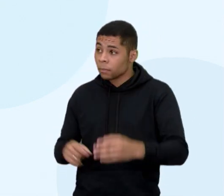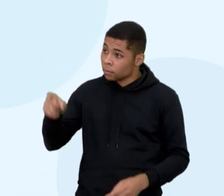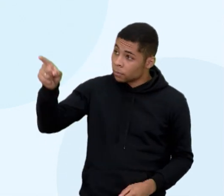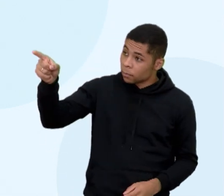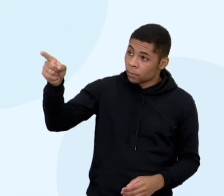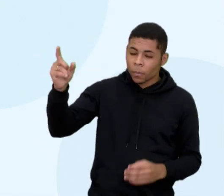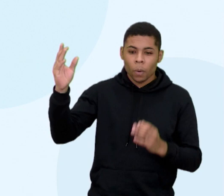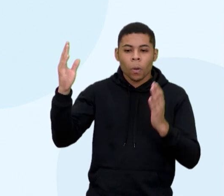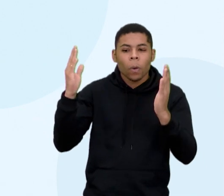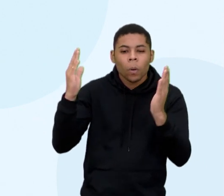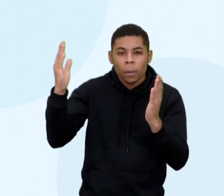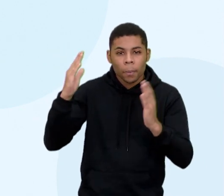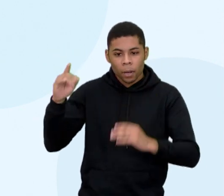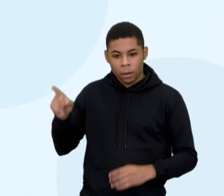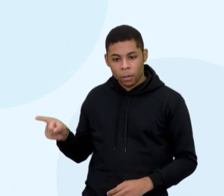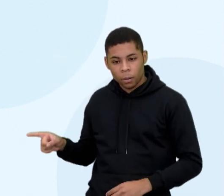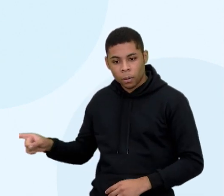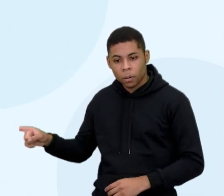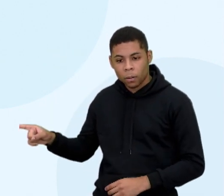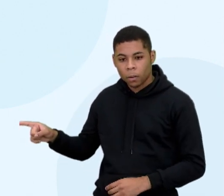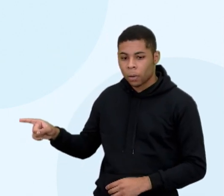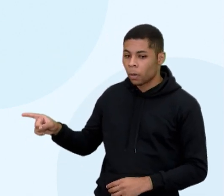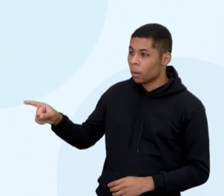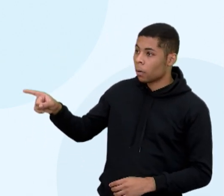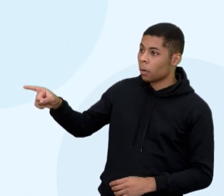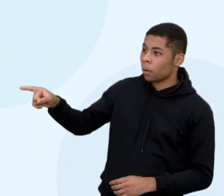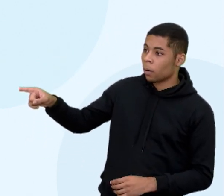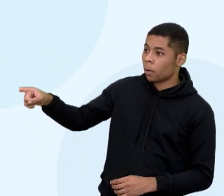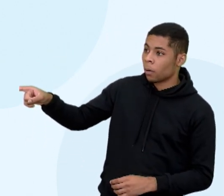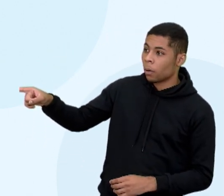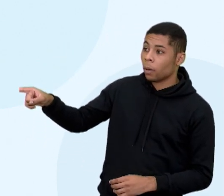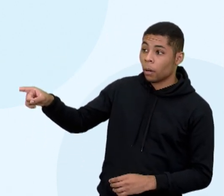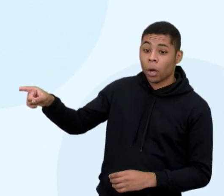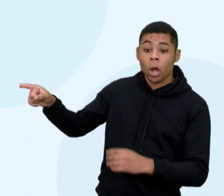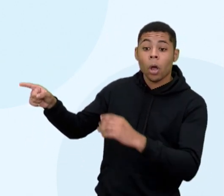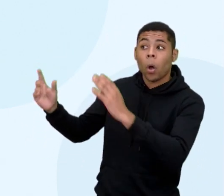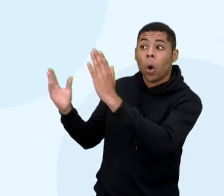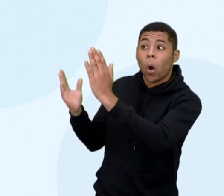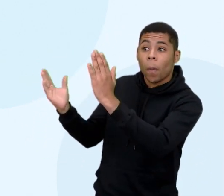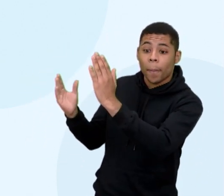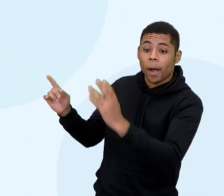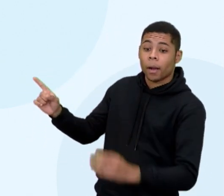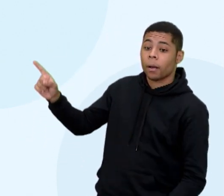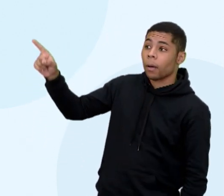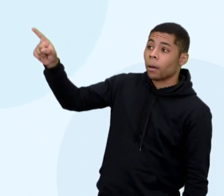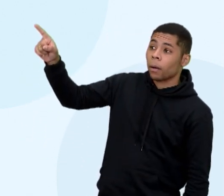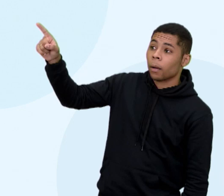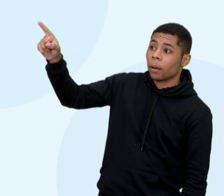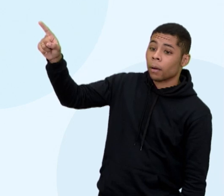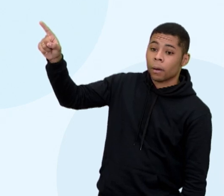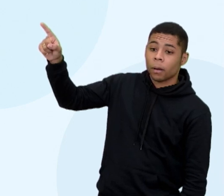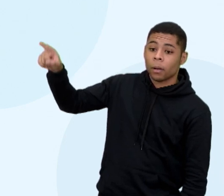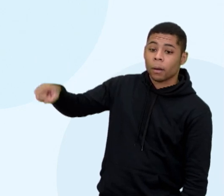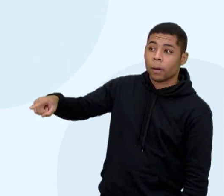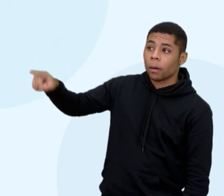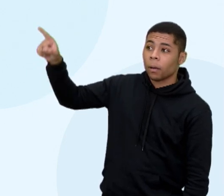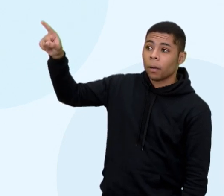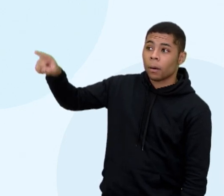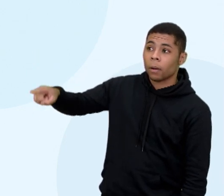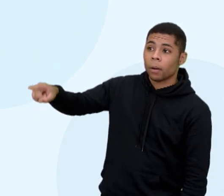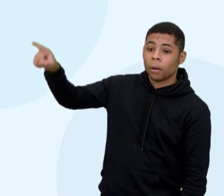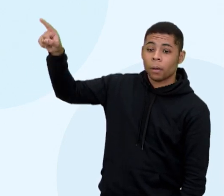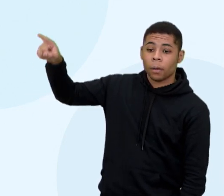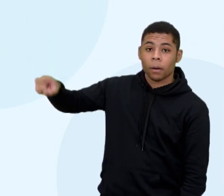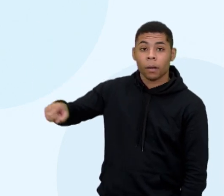a base e o topo. Então a gente vê que houve um aumento, né, da faixa escura da